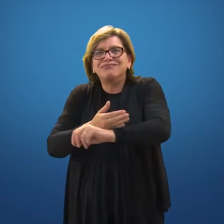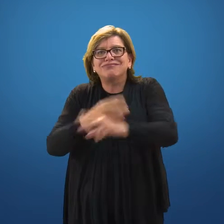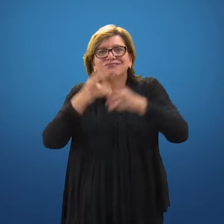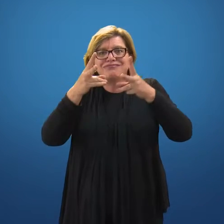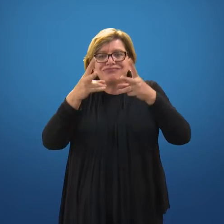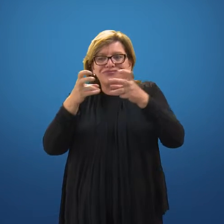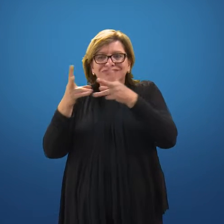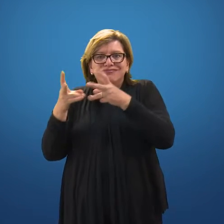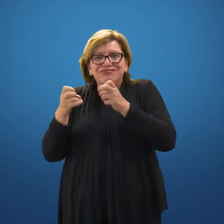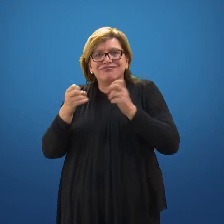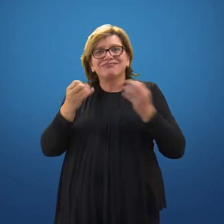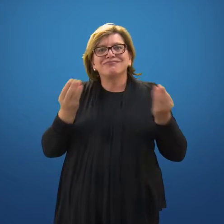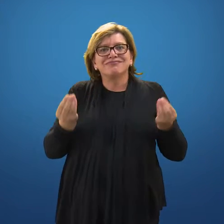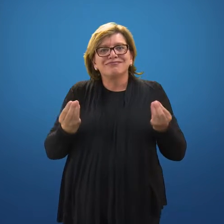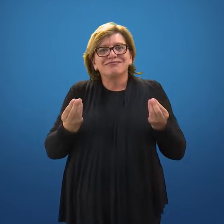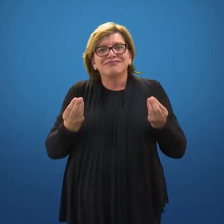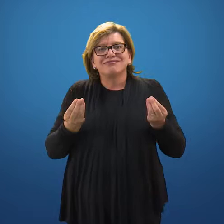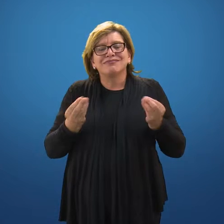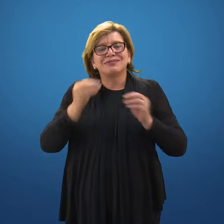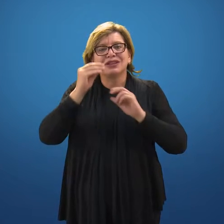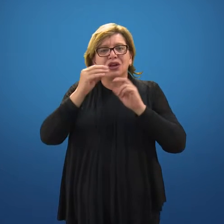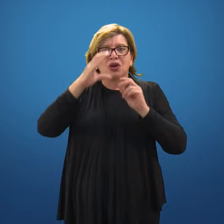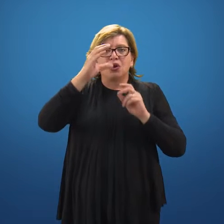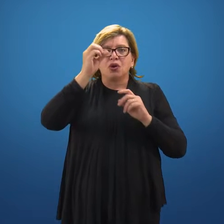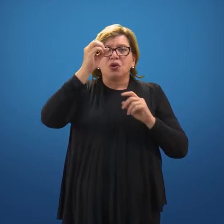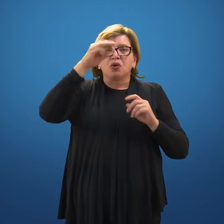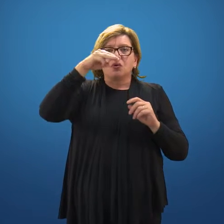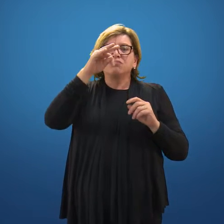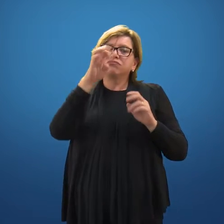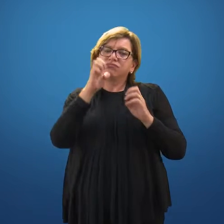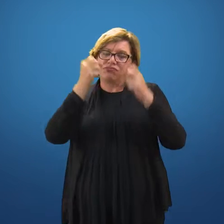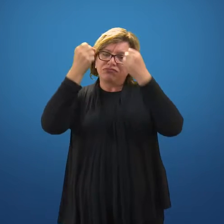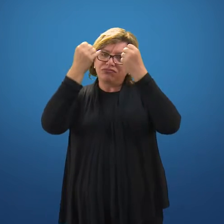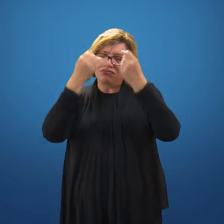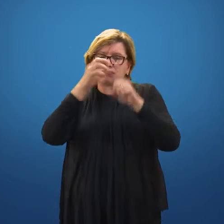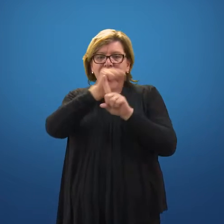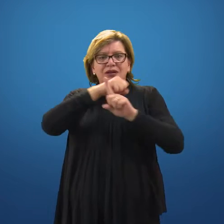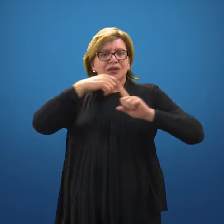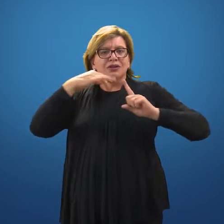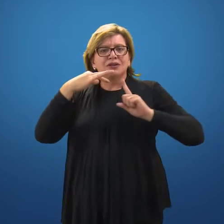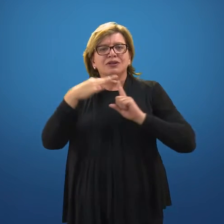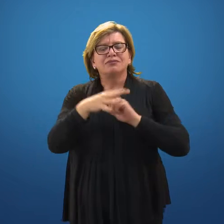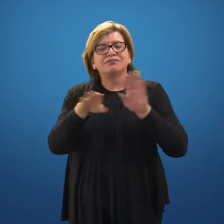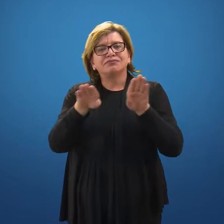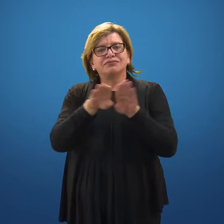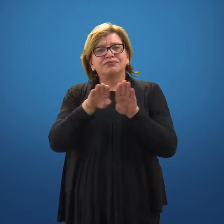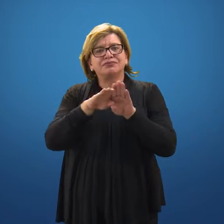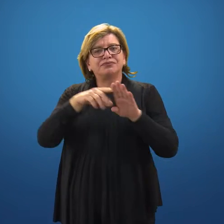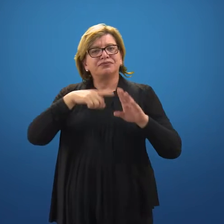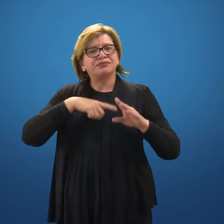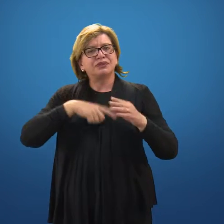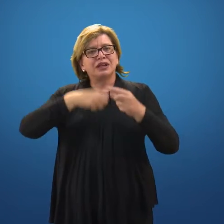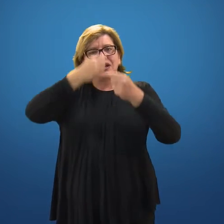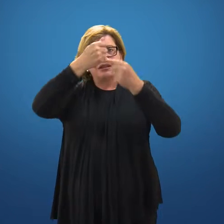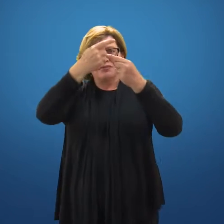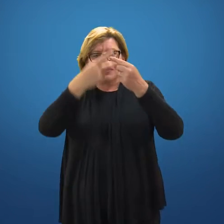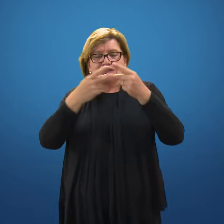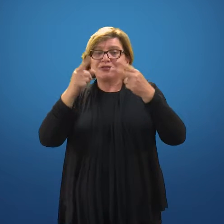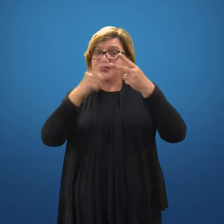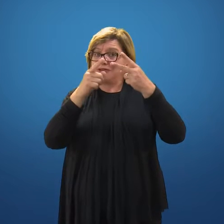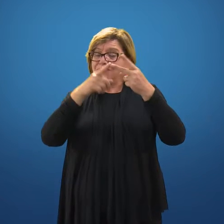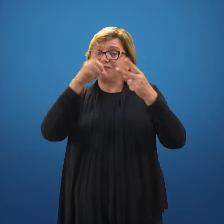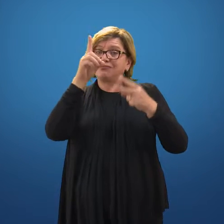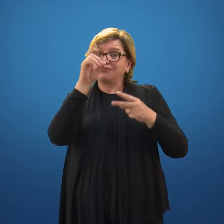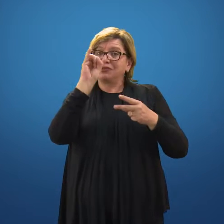de identificar. Ele diria que na sociedade ela também é composta por aspectos dinâmicos. E